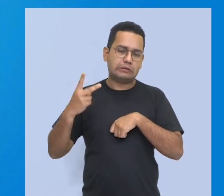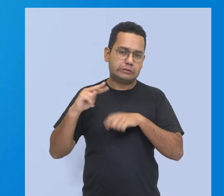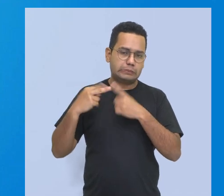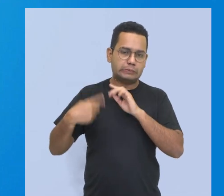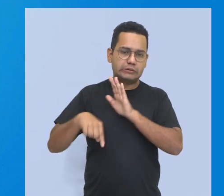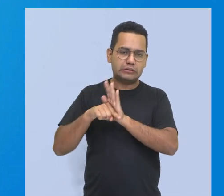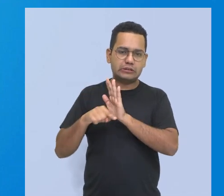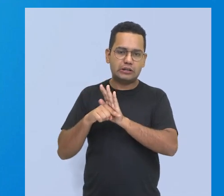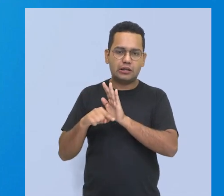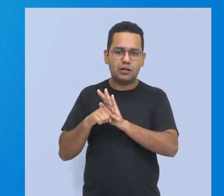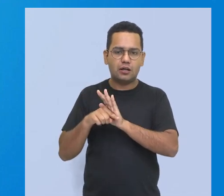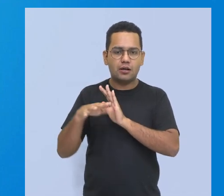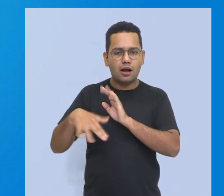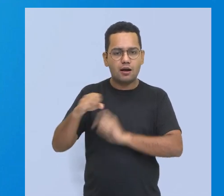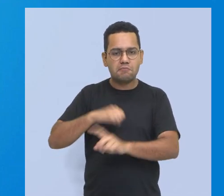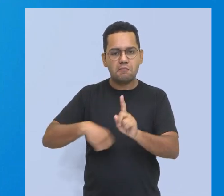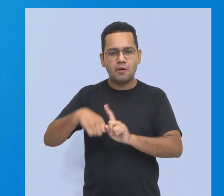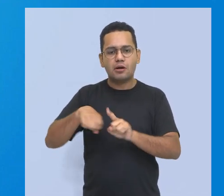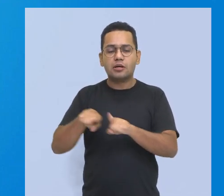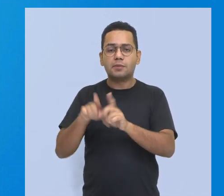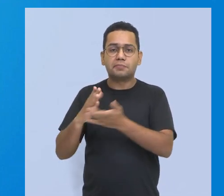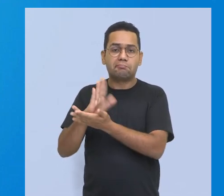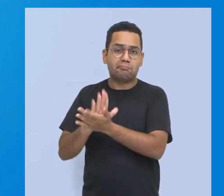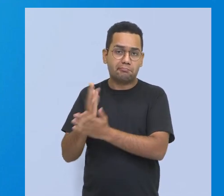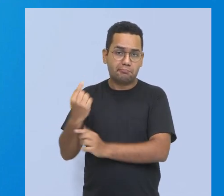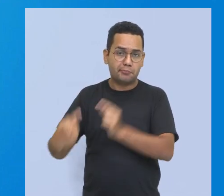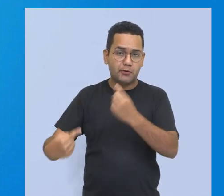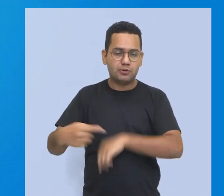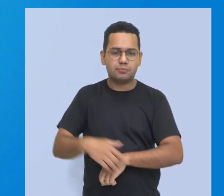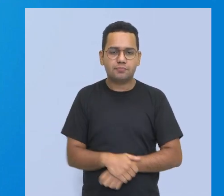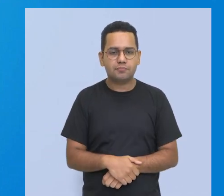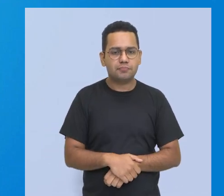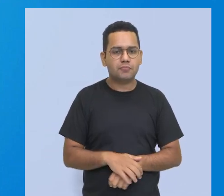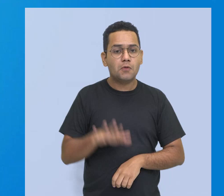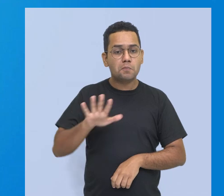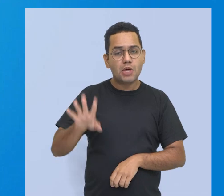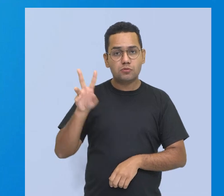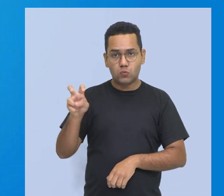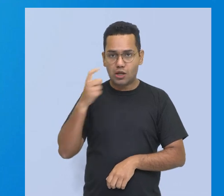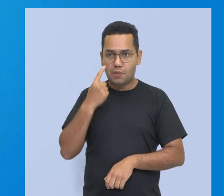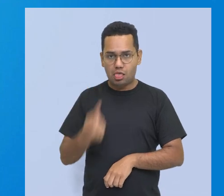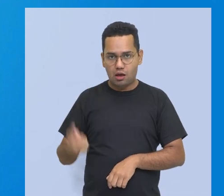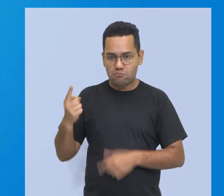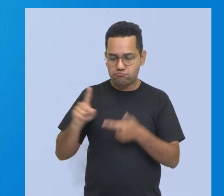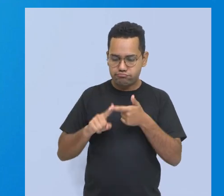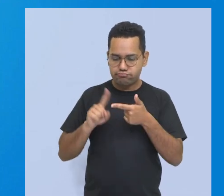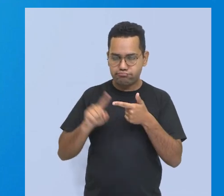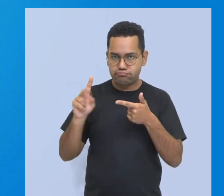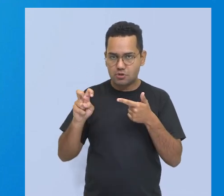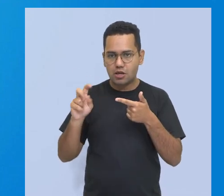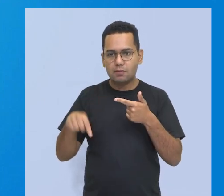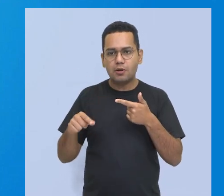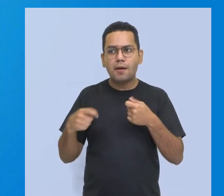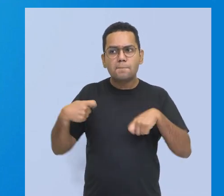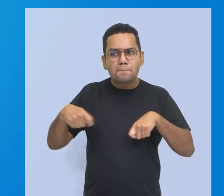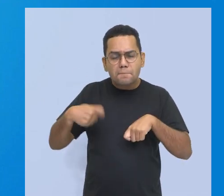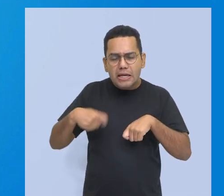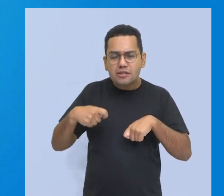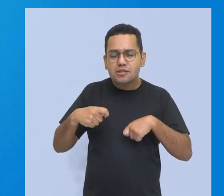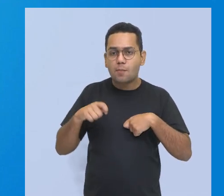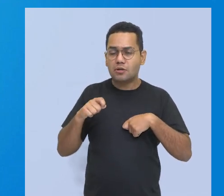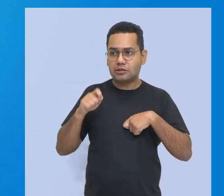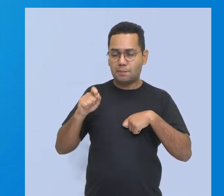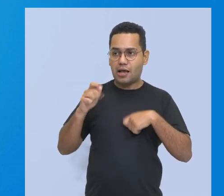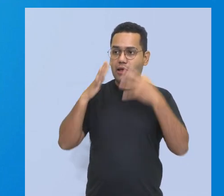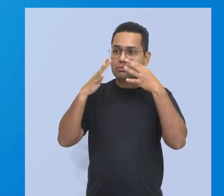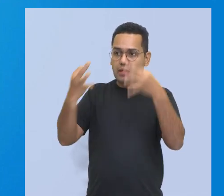e estabilidade política. Nesse caso de fake news, é muito importante que nós tenhamos cuidado com as fontes que nós